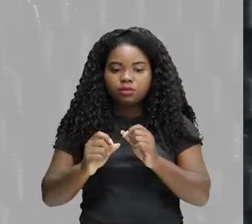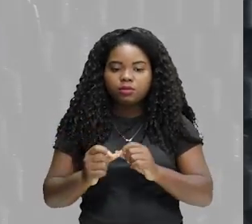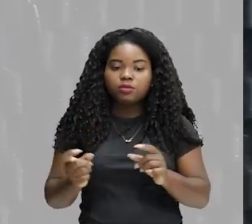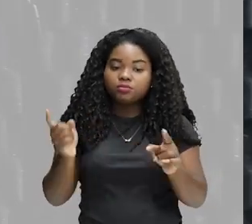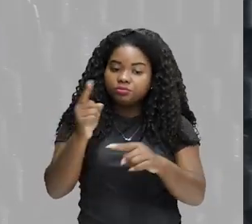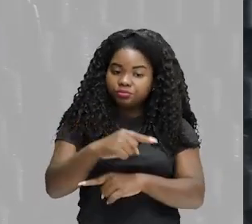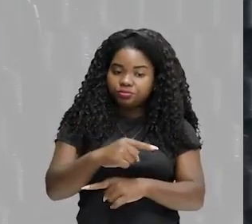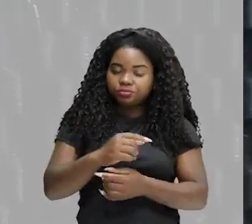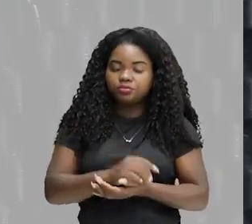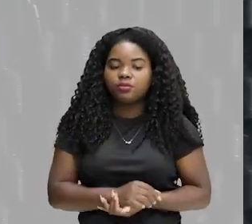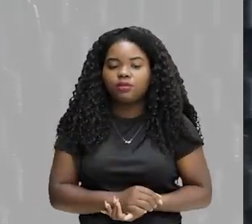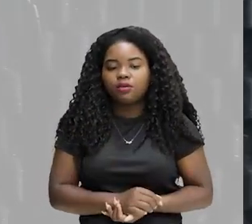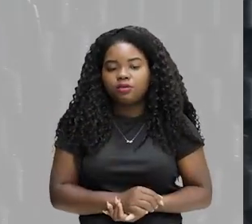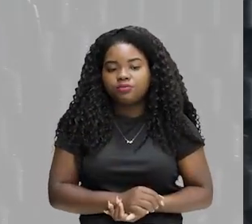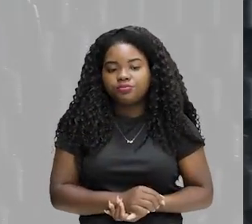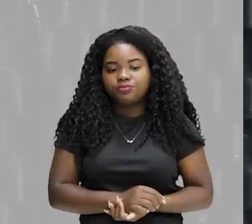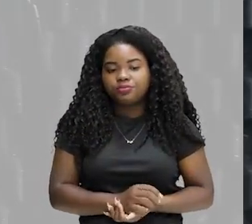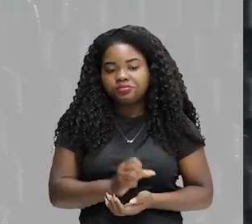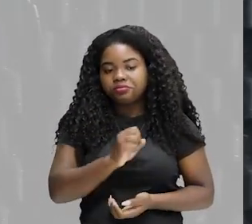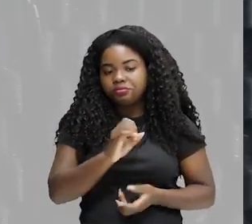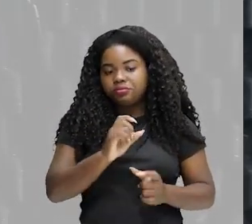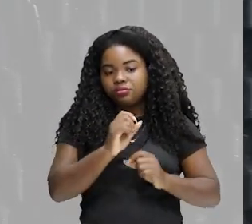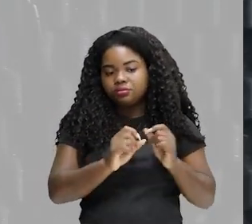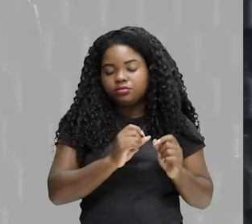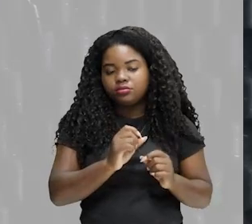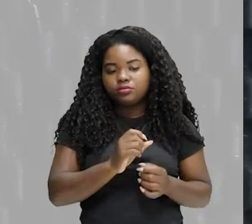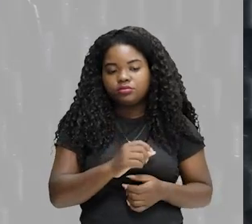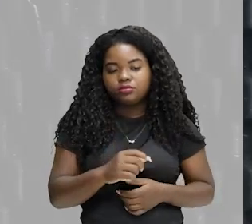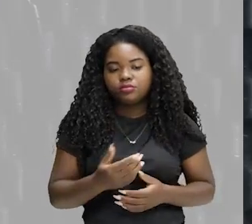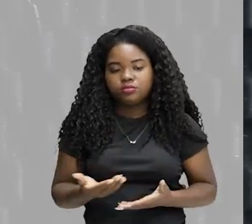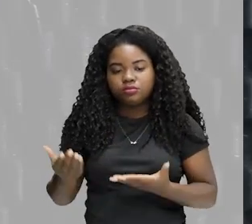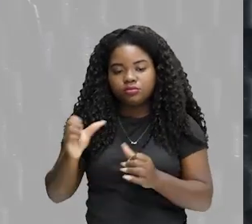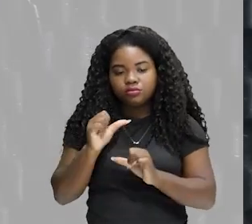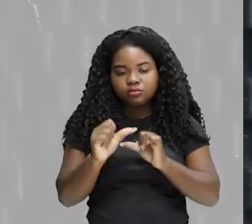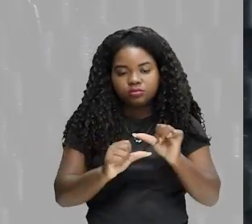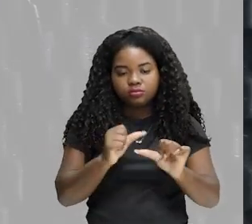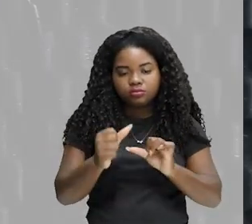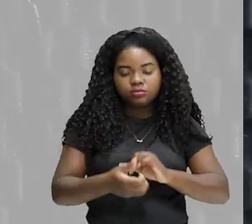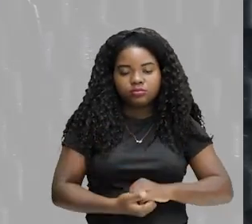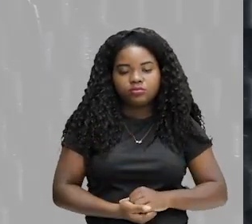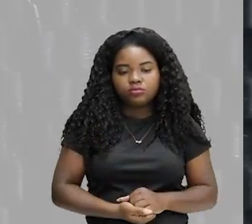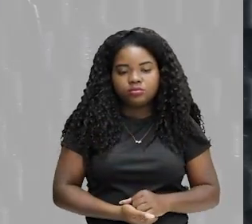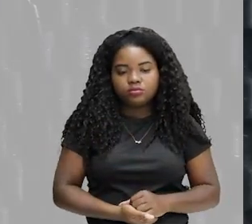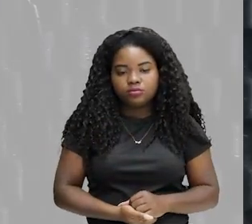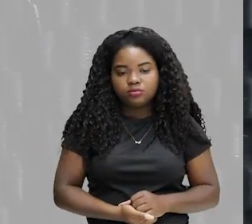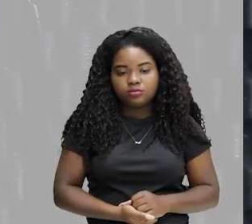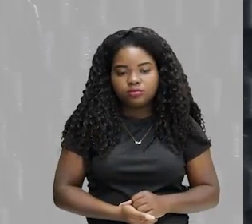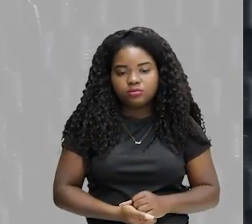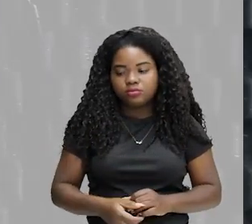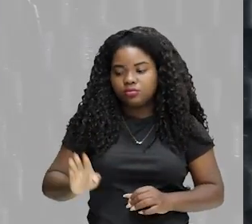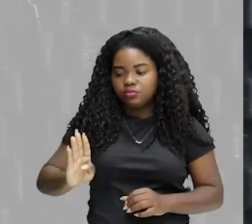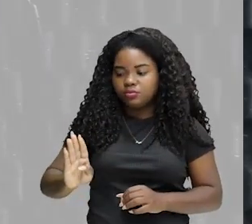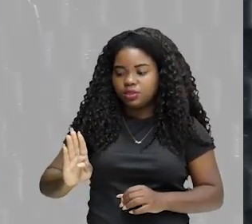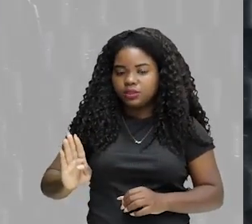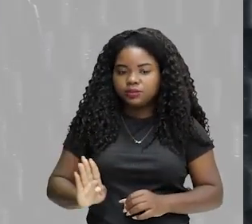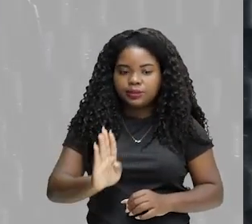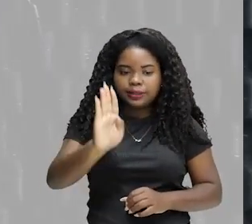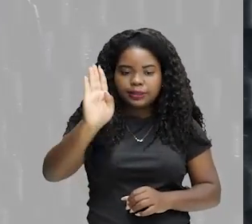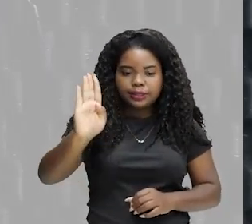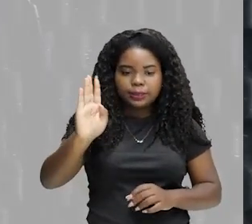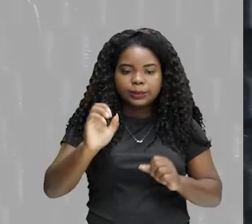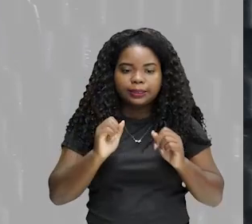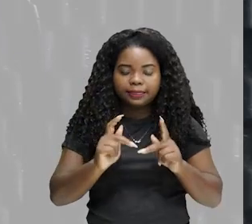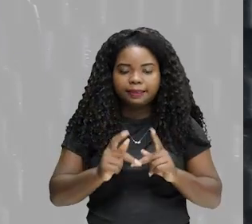dela, não é assim? Então, se é o inverso, me permite trocar de posição, quem é numerador com denominador e